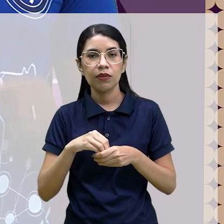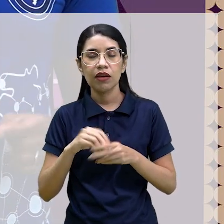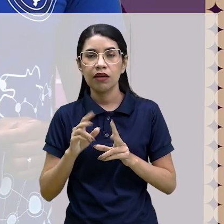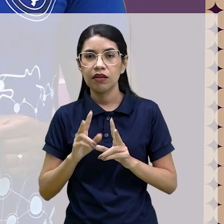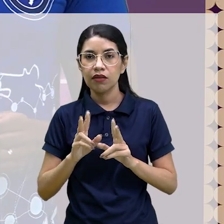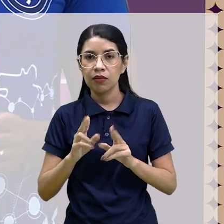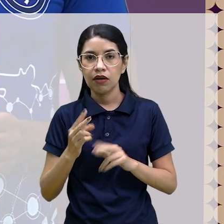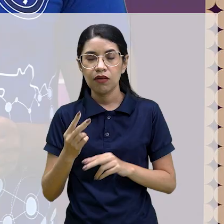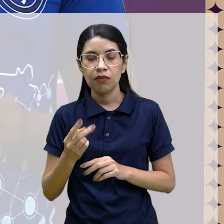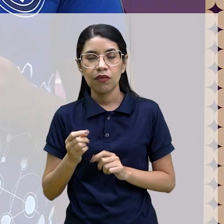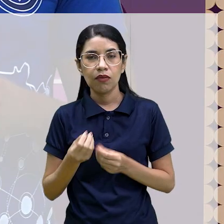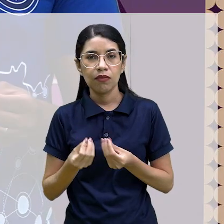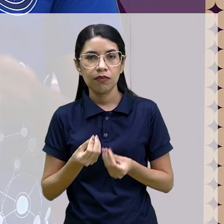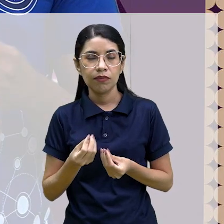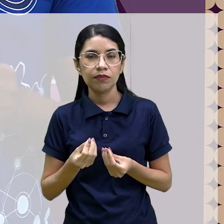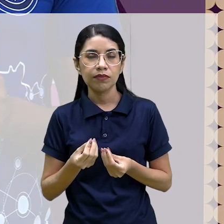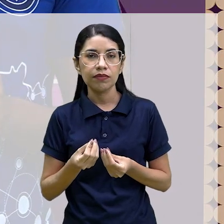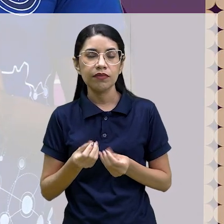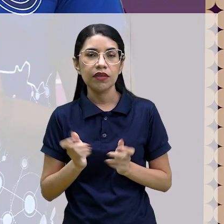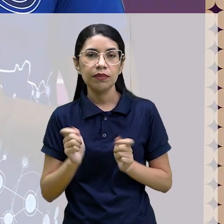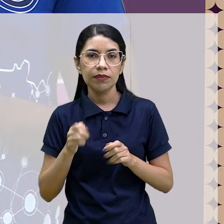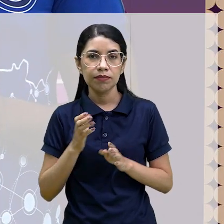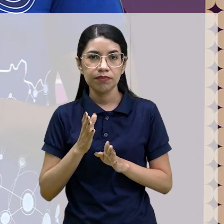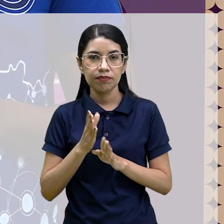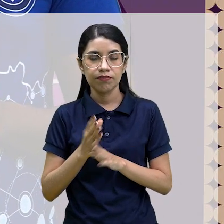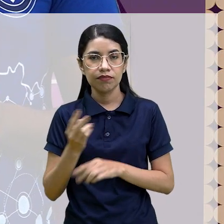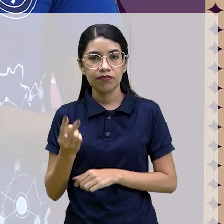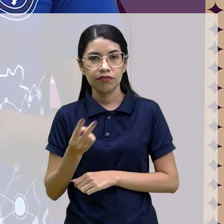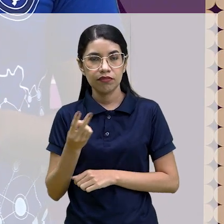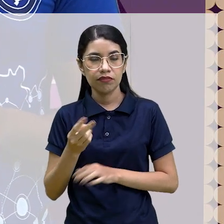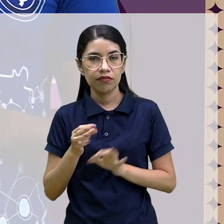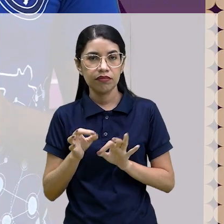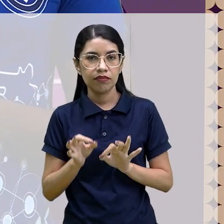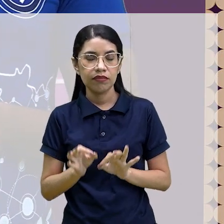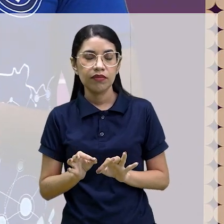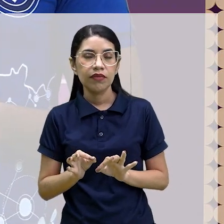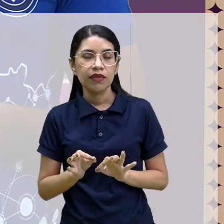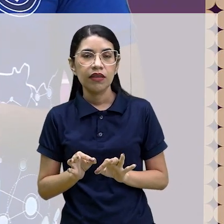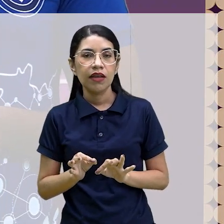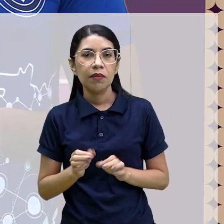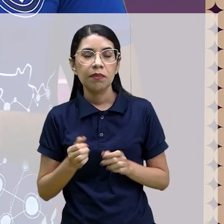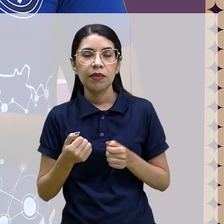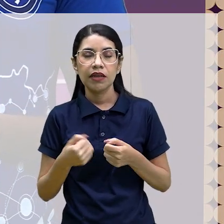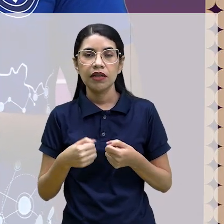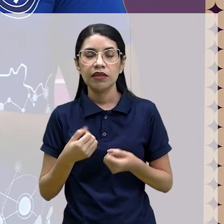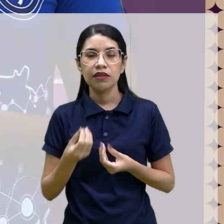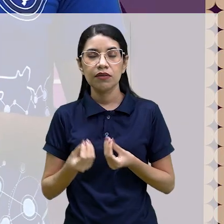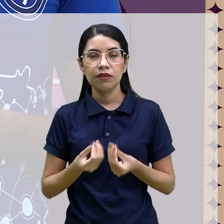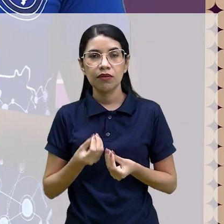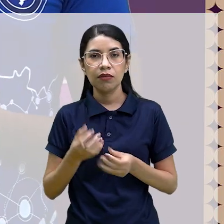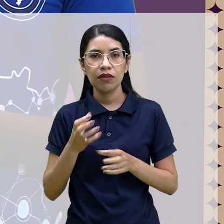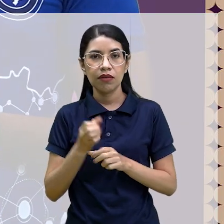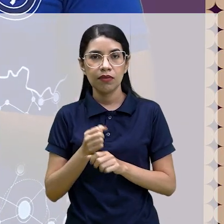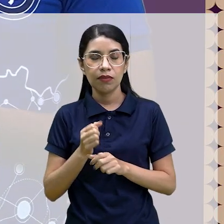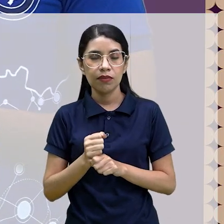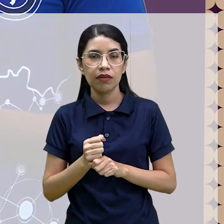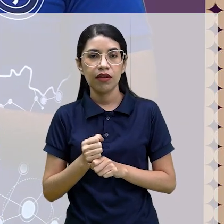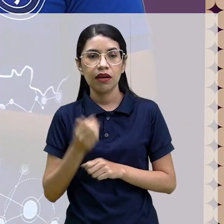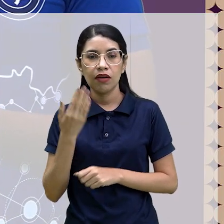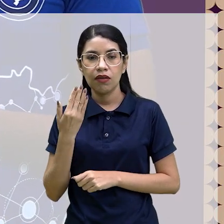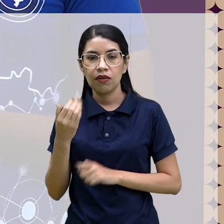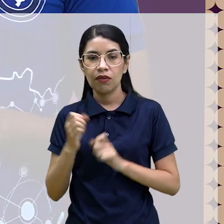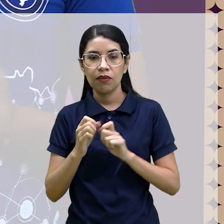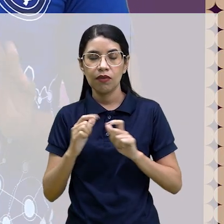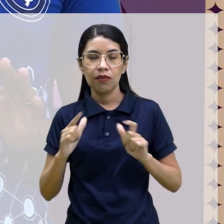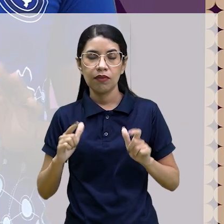é igual. Então, para determinar o valor desse ângulo interno, basta eu pegar esse valor e dividir pelo número